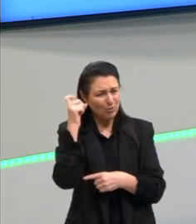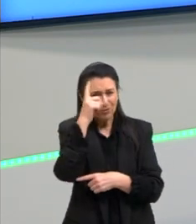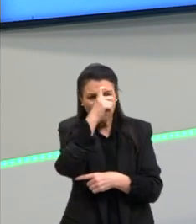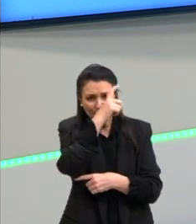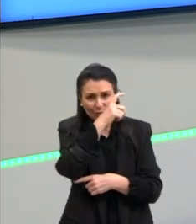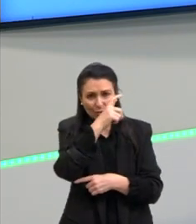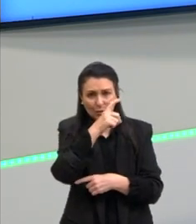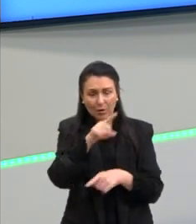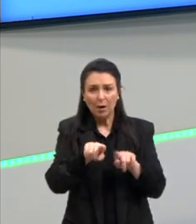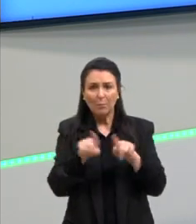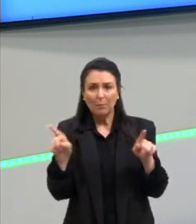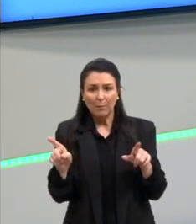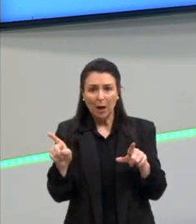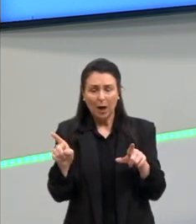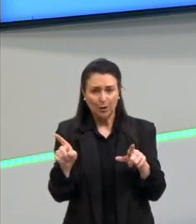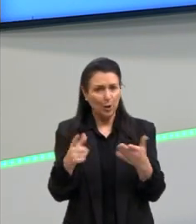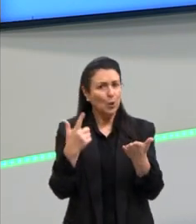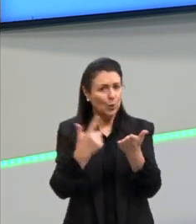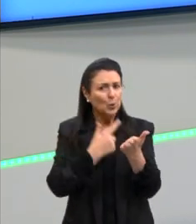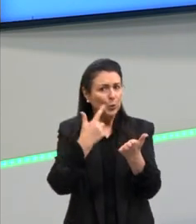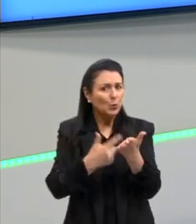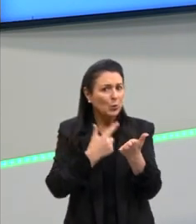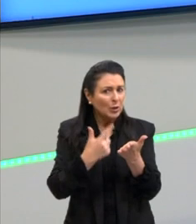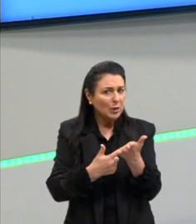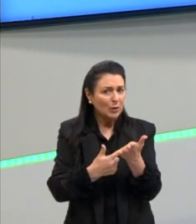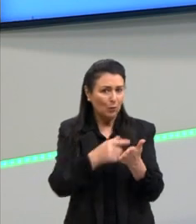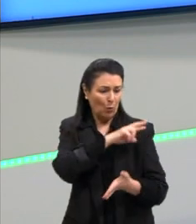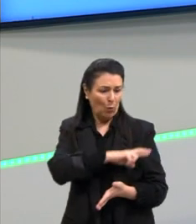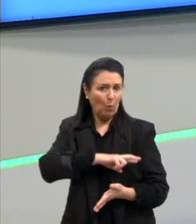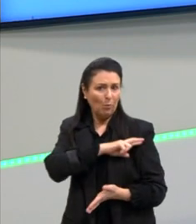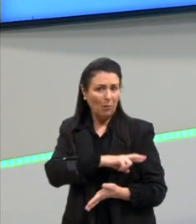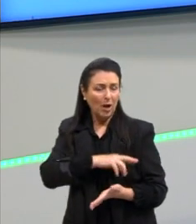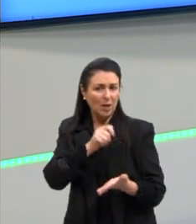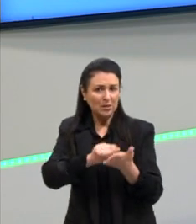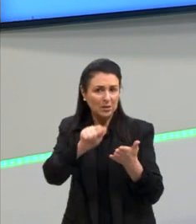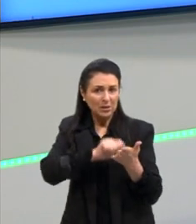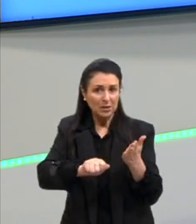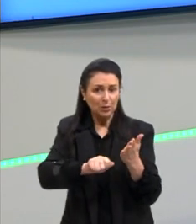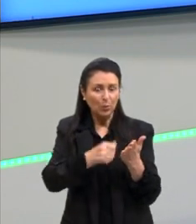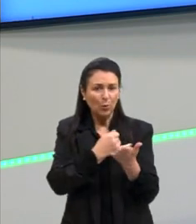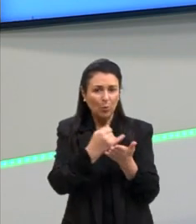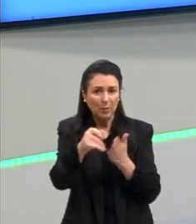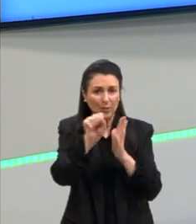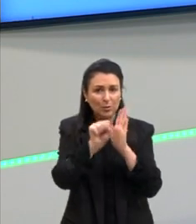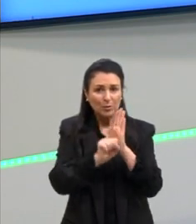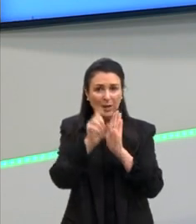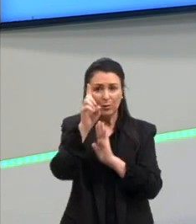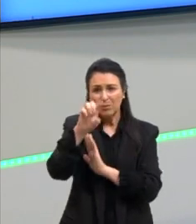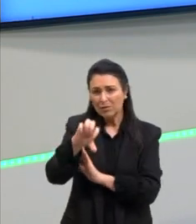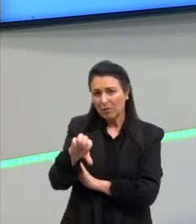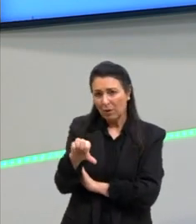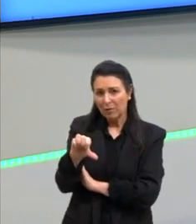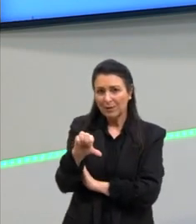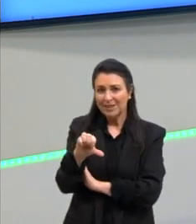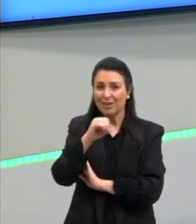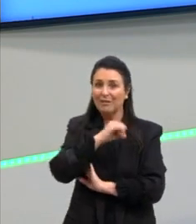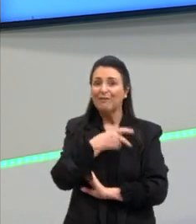que dentro de Iracema um romance que foi escrito no início do século 19 o personagem diga assim